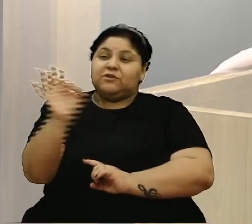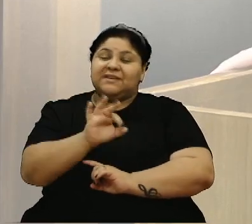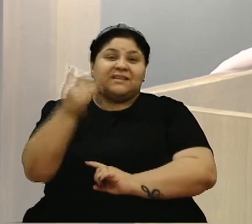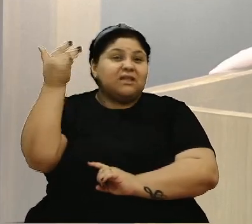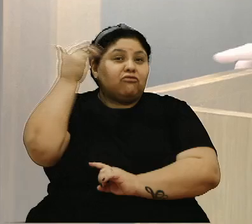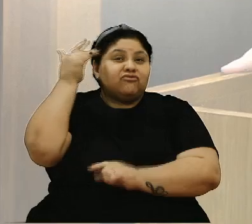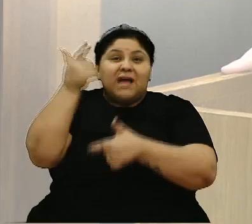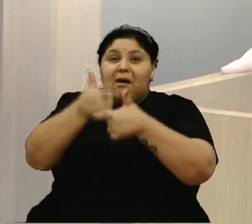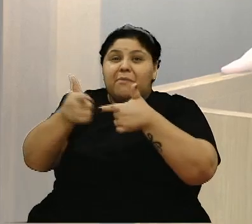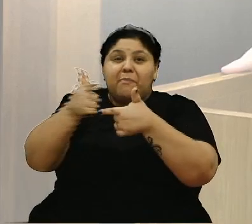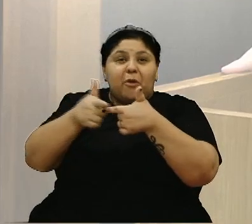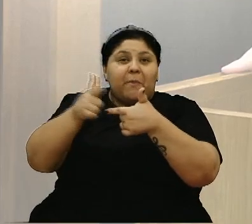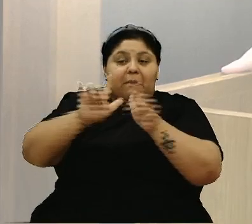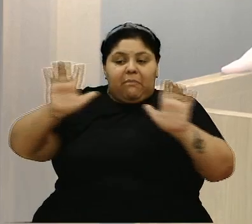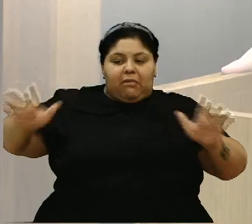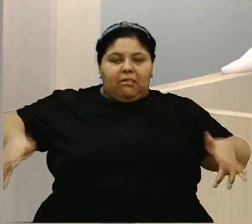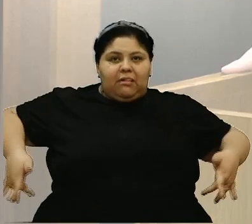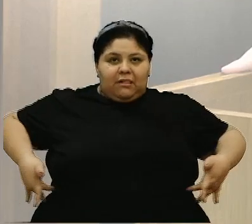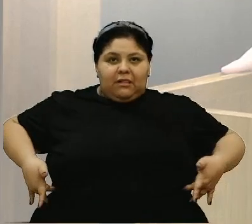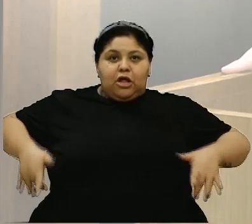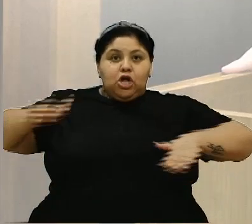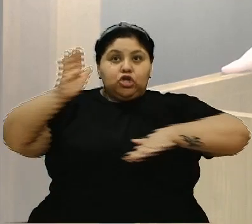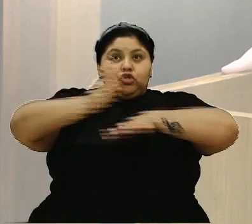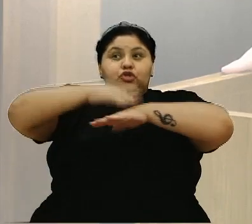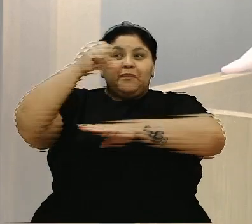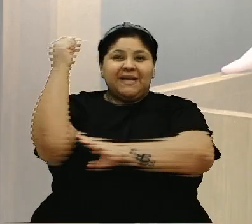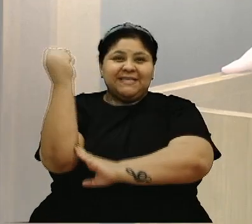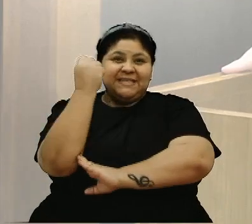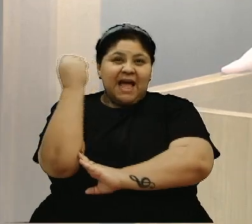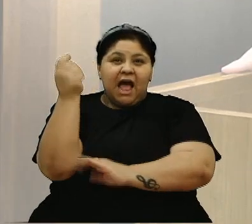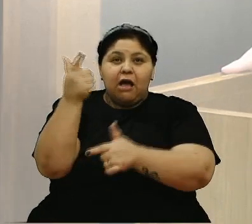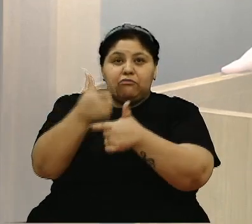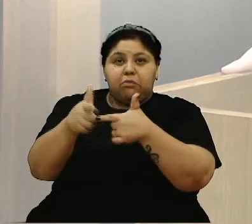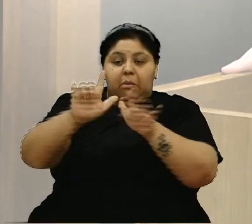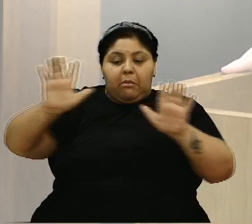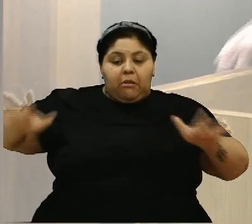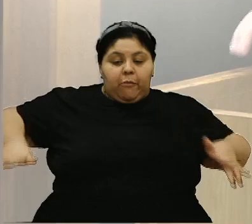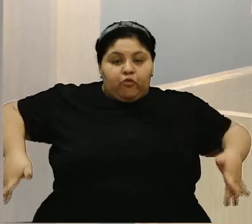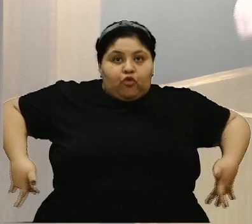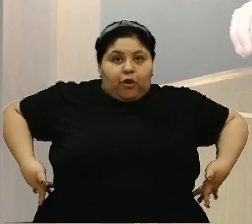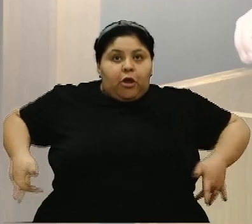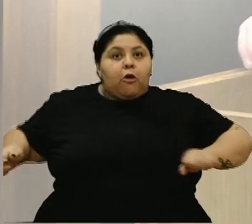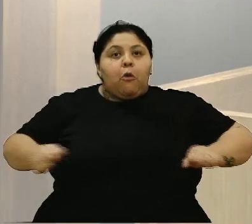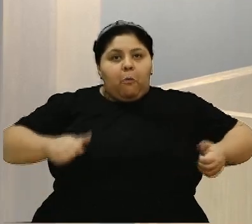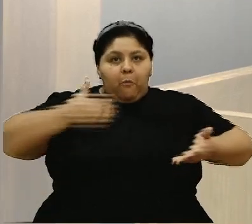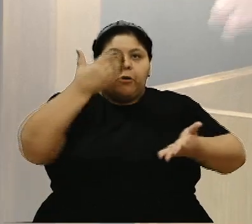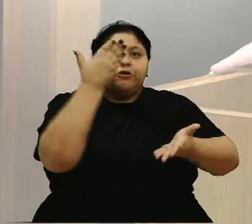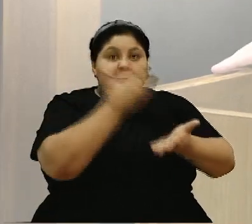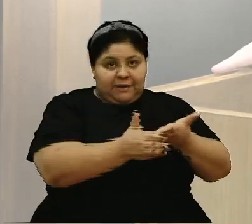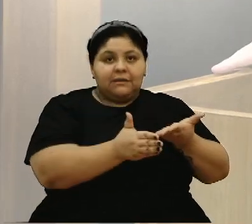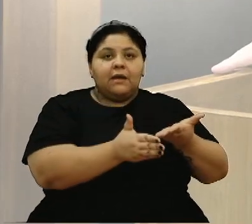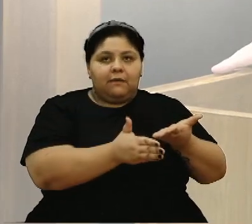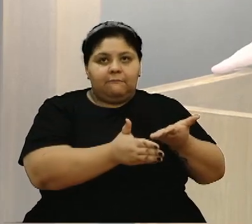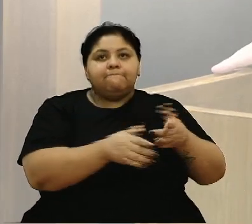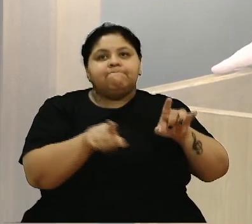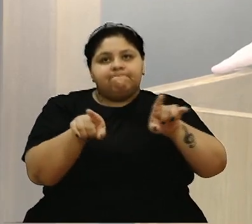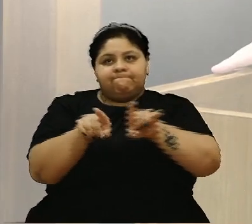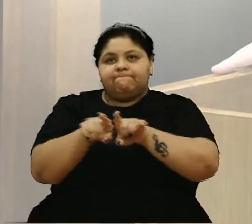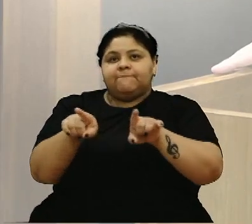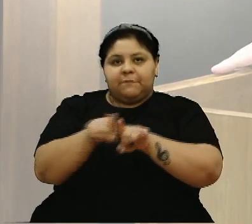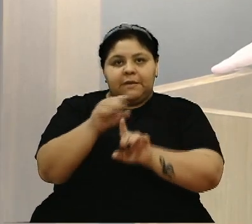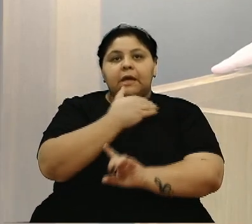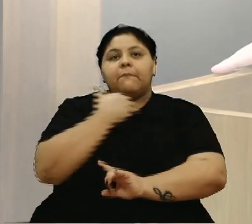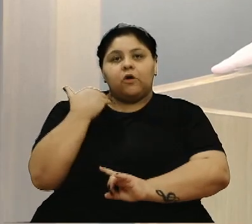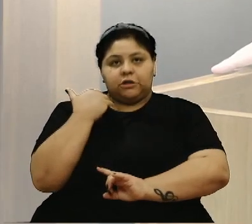problema. Nos casos mais graves, as complicações dos rins podem levar à perda do órgão e até mesmo ao